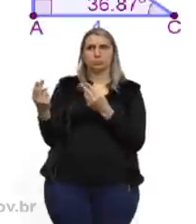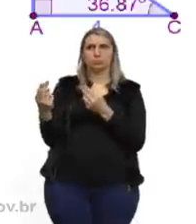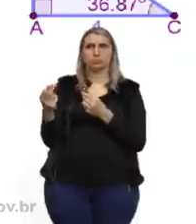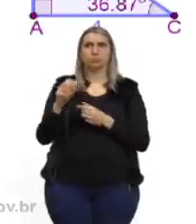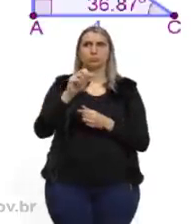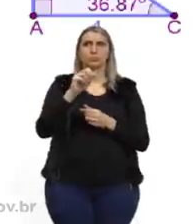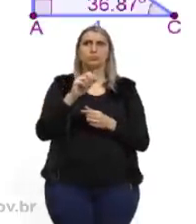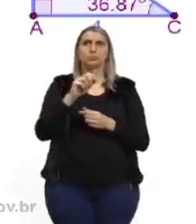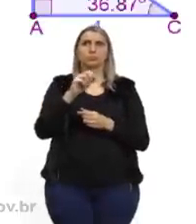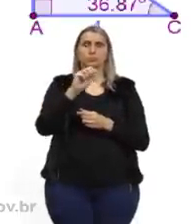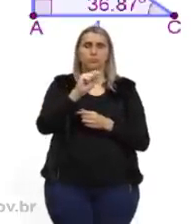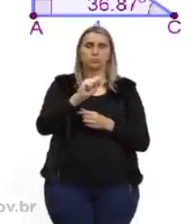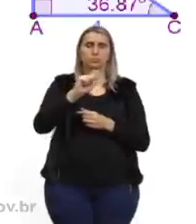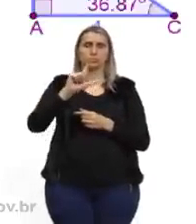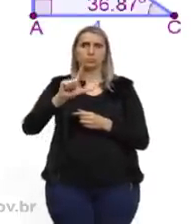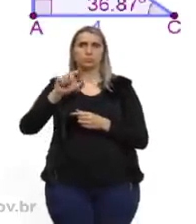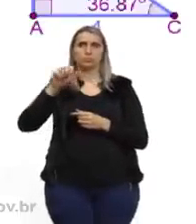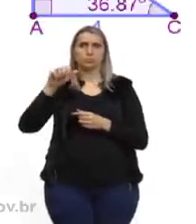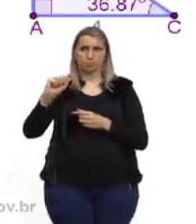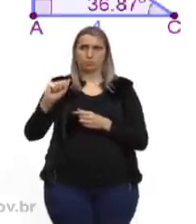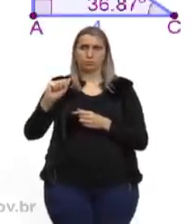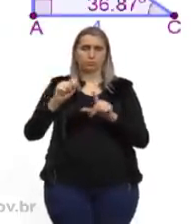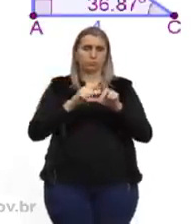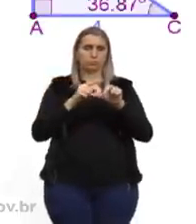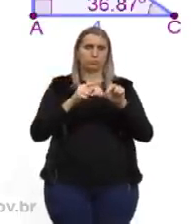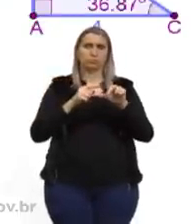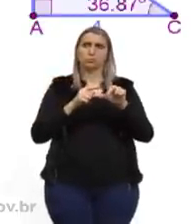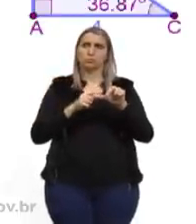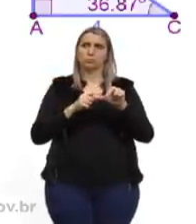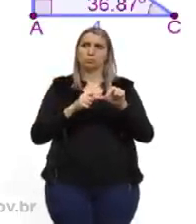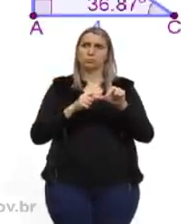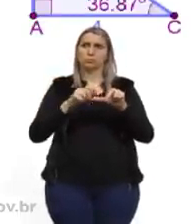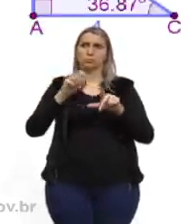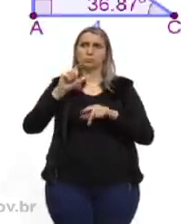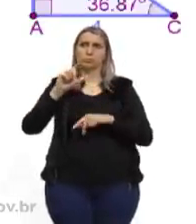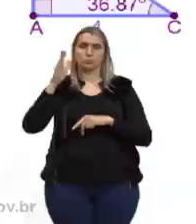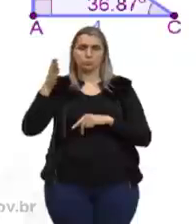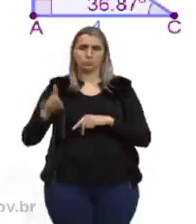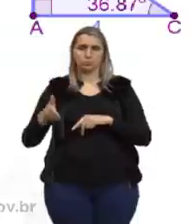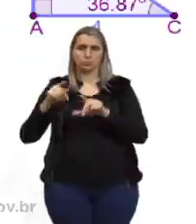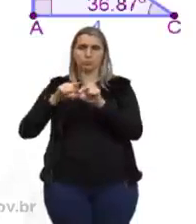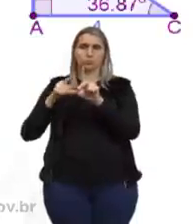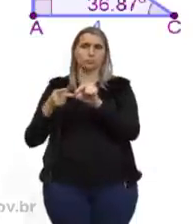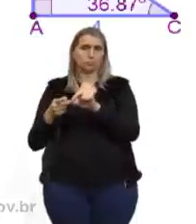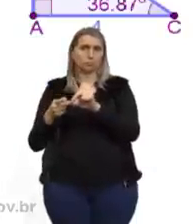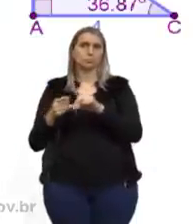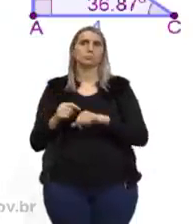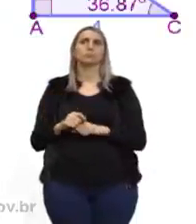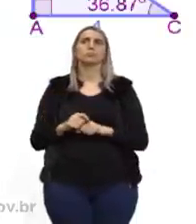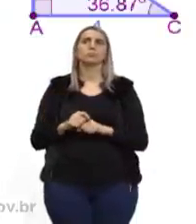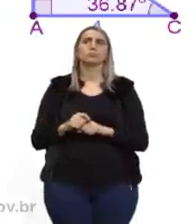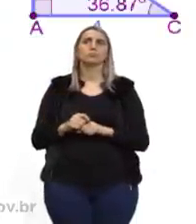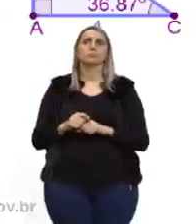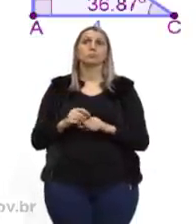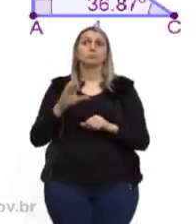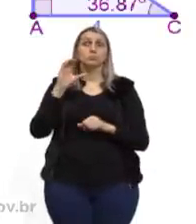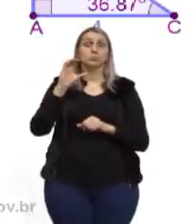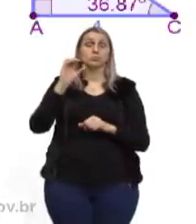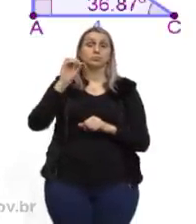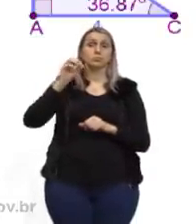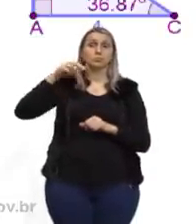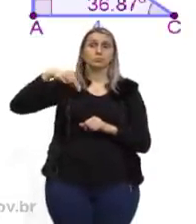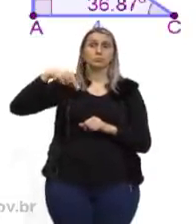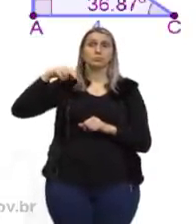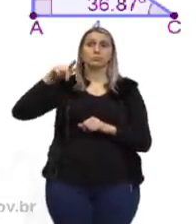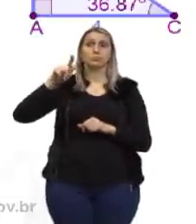a ângulo, lado, ângulo. Então, o caso ângulo, lado, ângulo é de congruência, ou